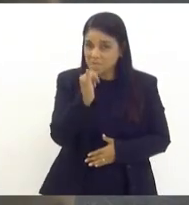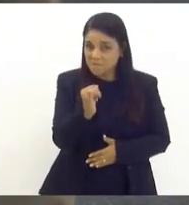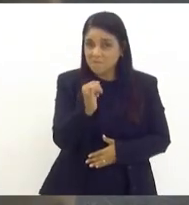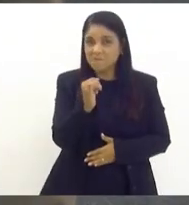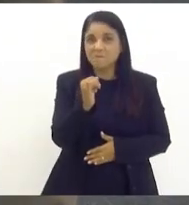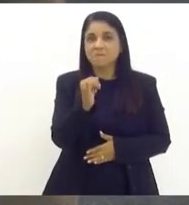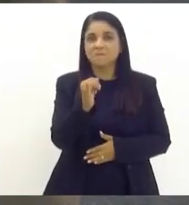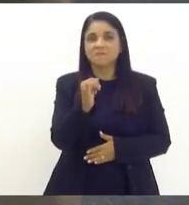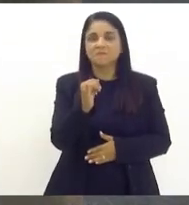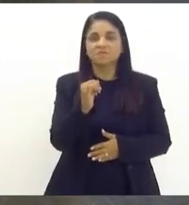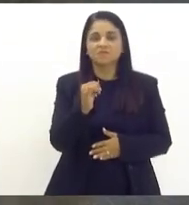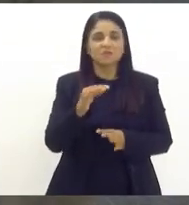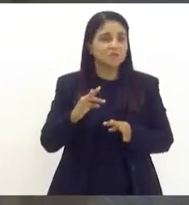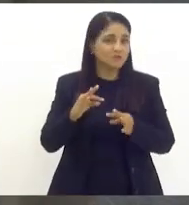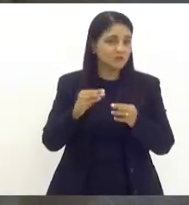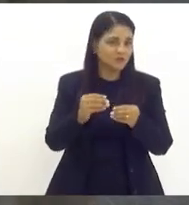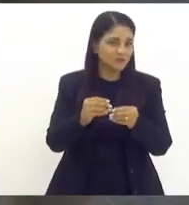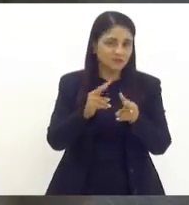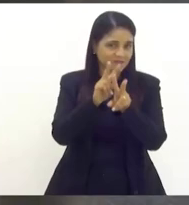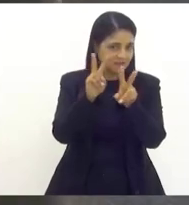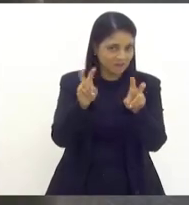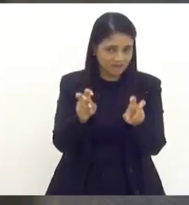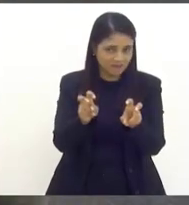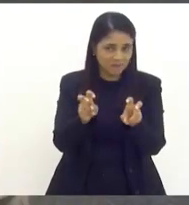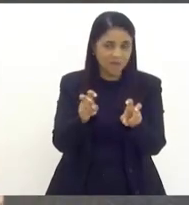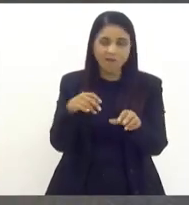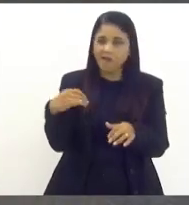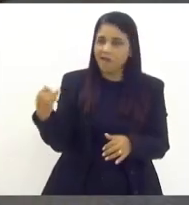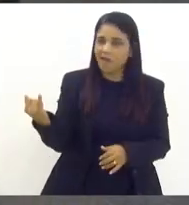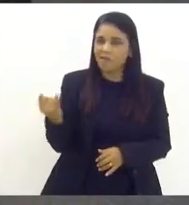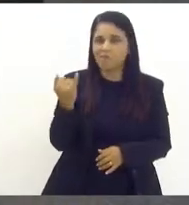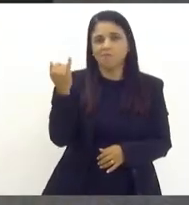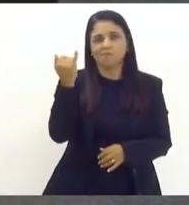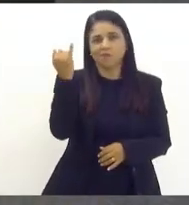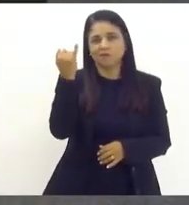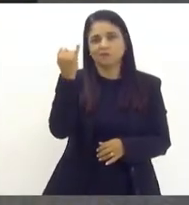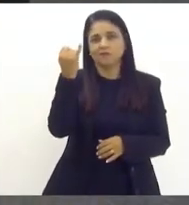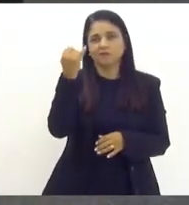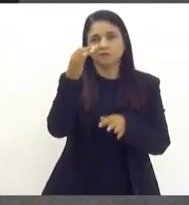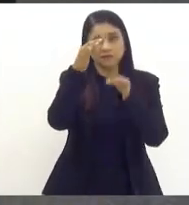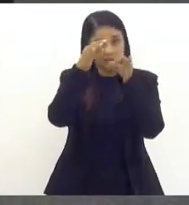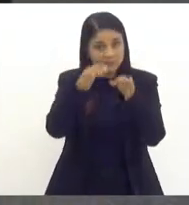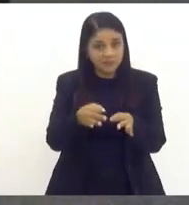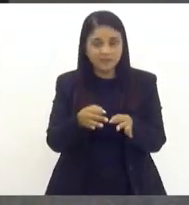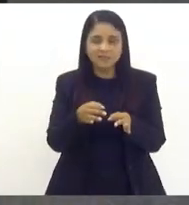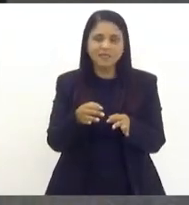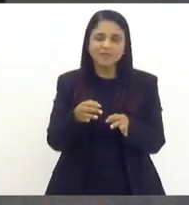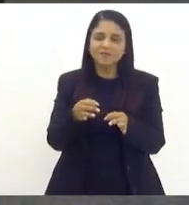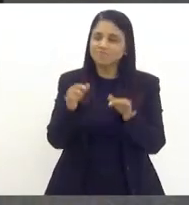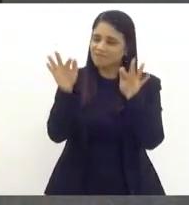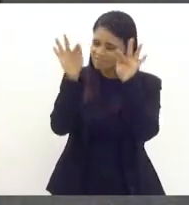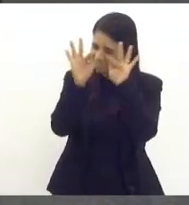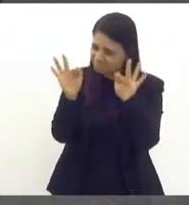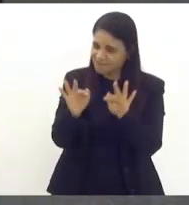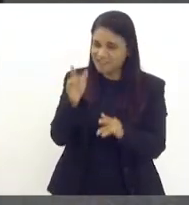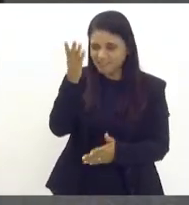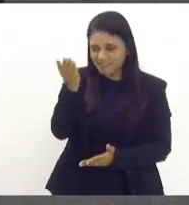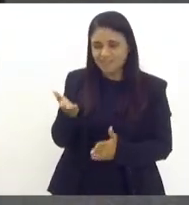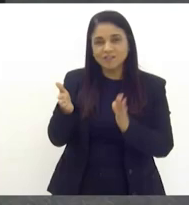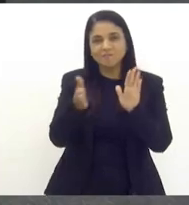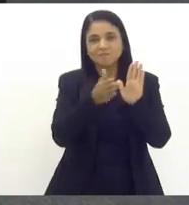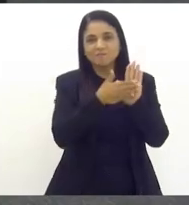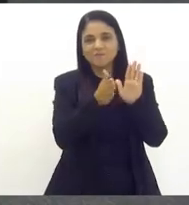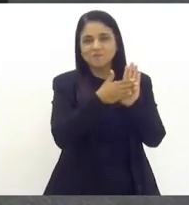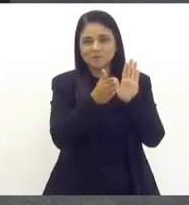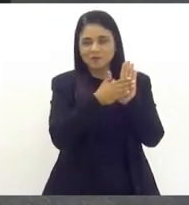conta de todos esses elementos a importância e o certeiro que o senhor foi feliz na proposição